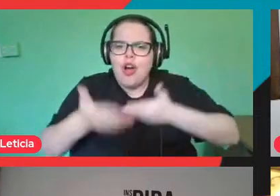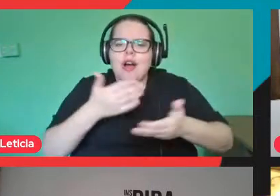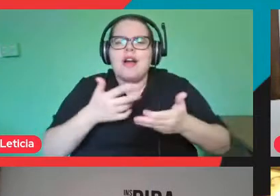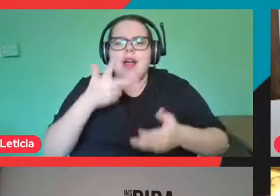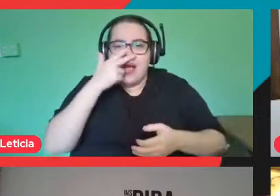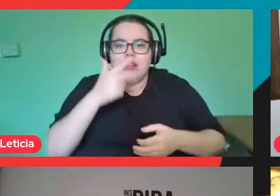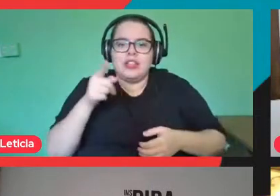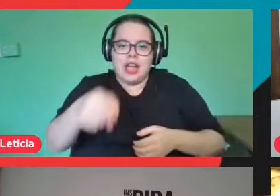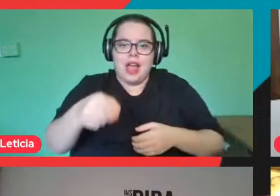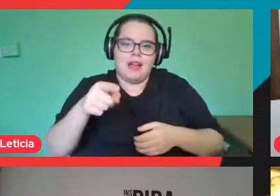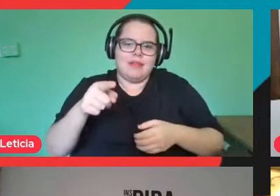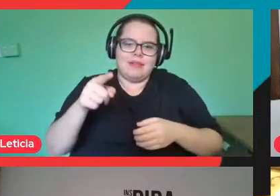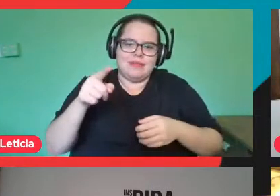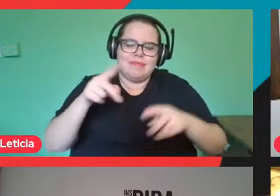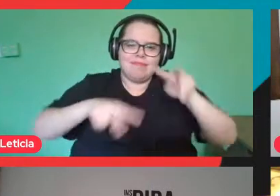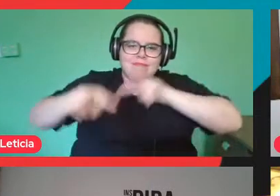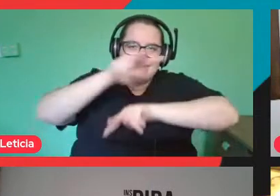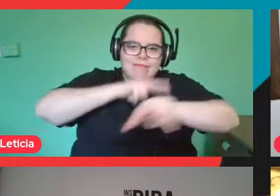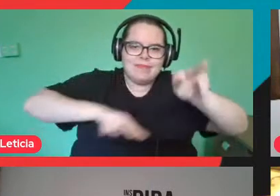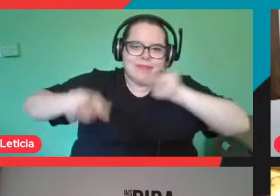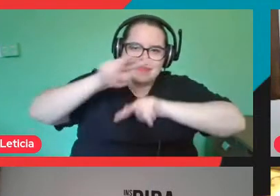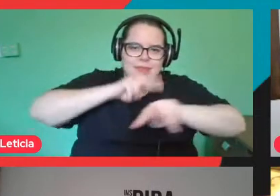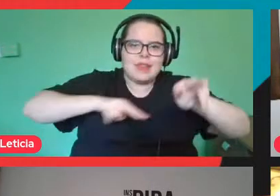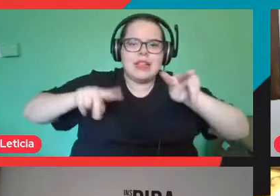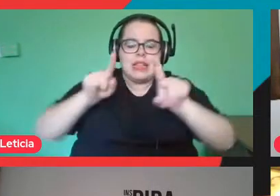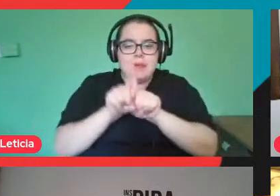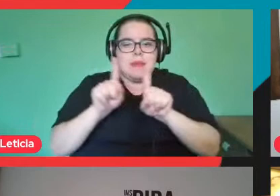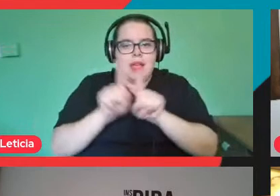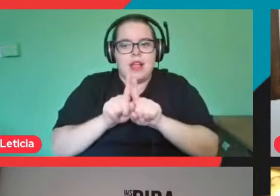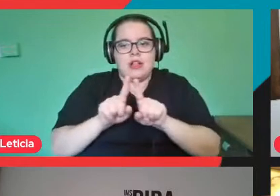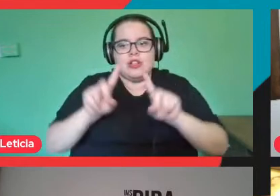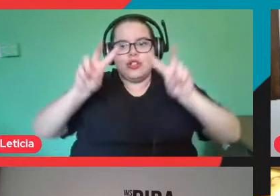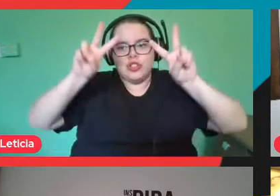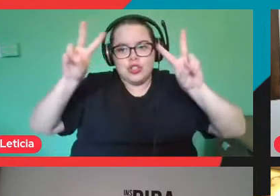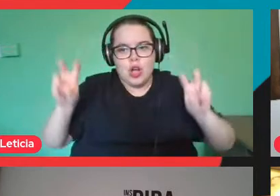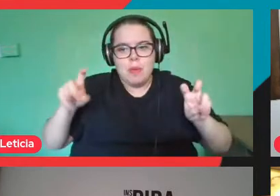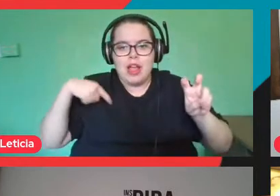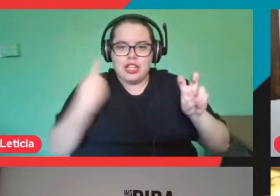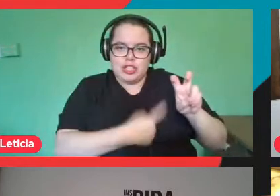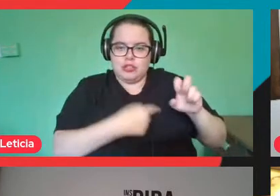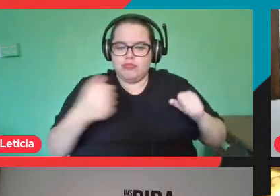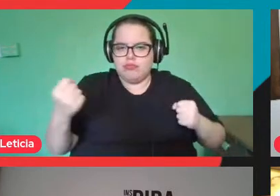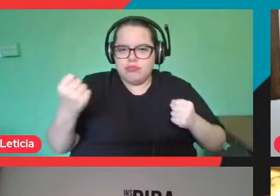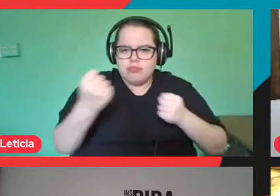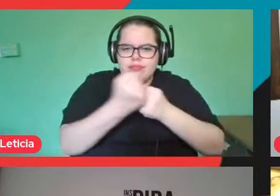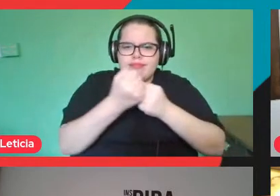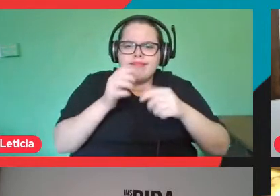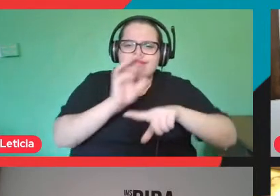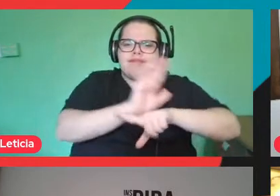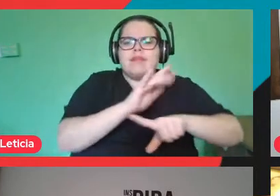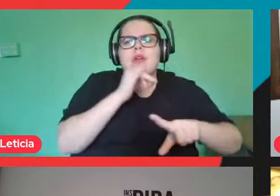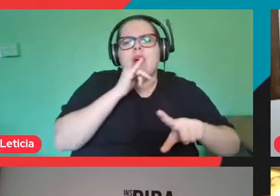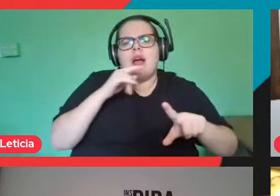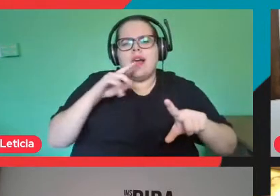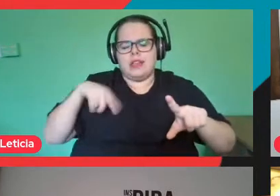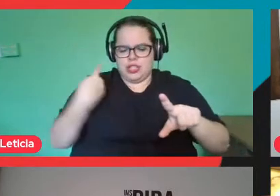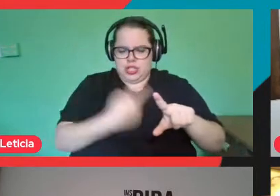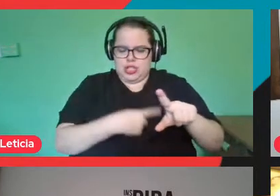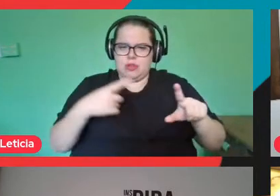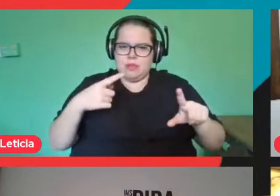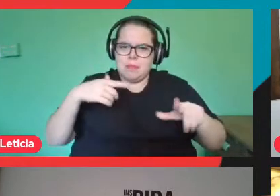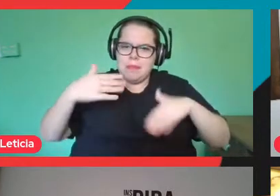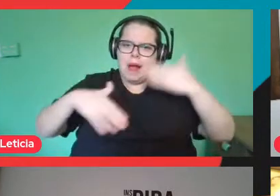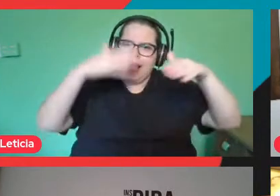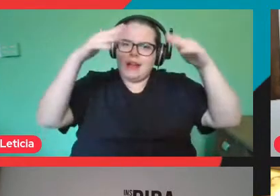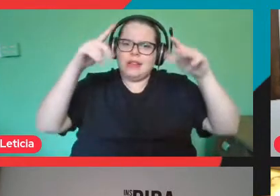é uma excelente leitura aí, justamente para contribuir nessa questão de se tornar cada